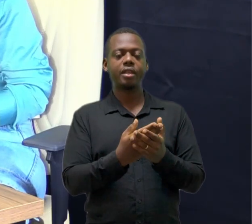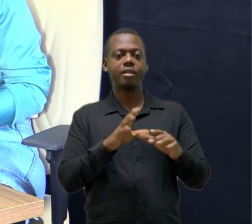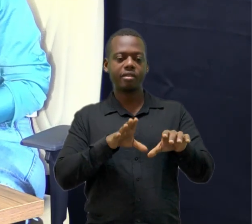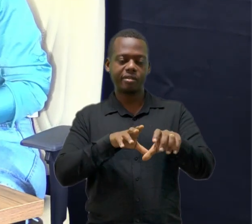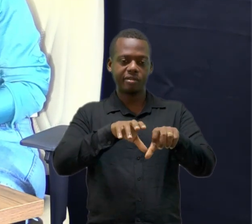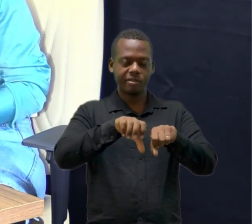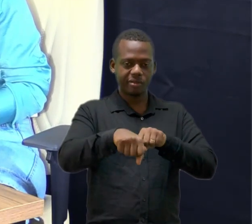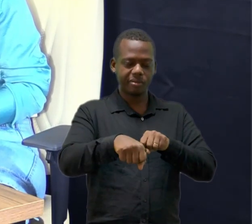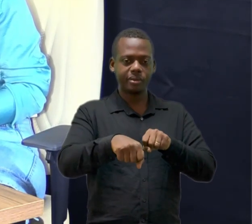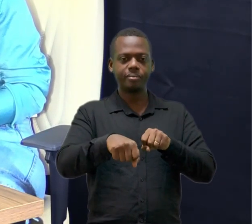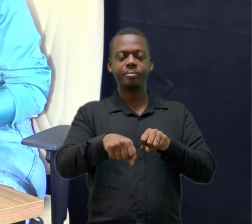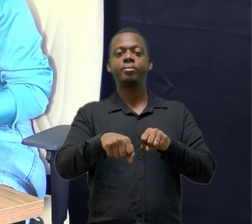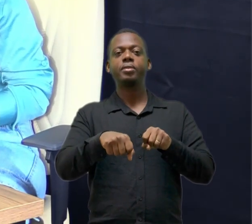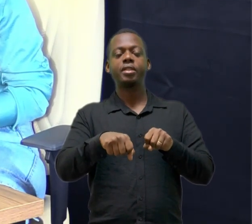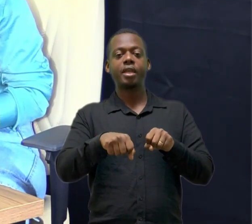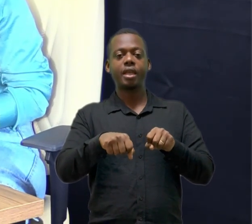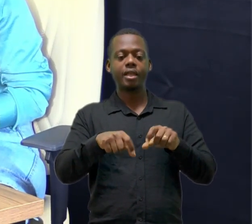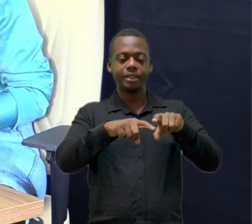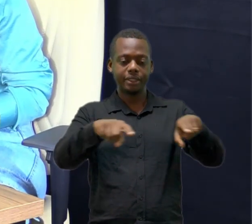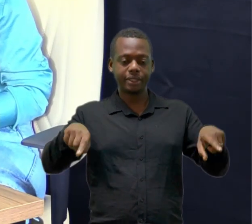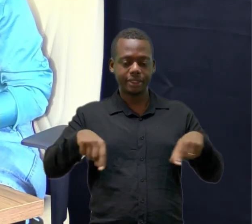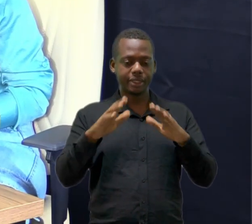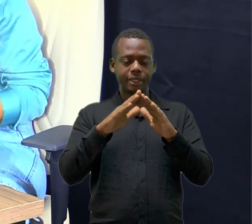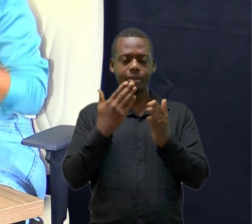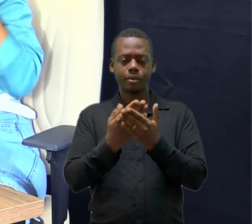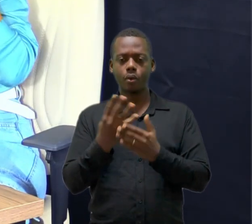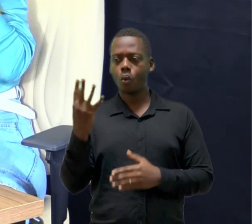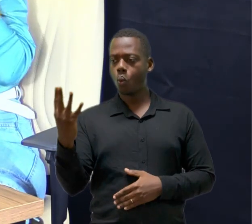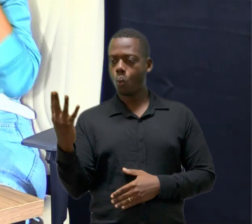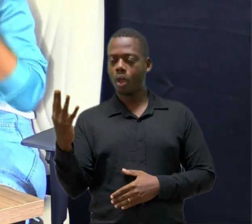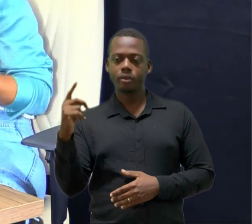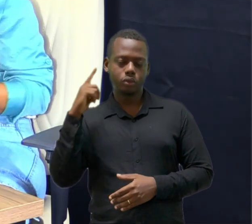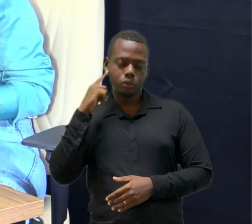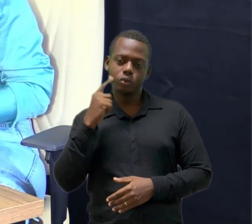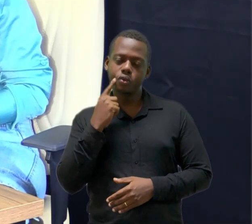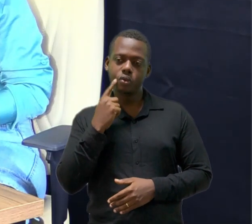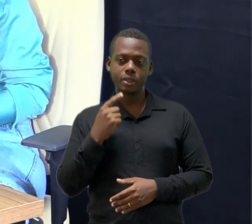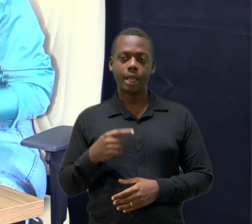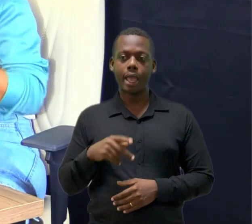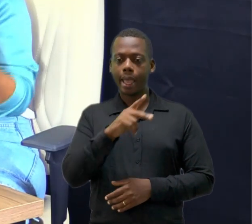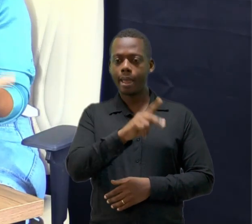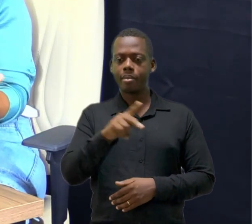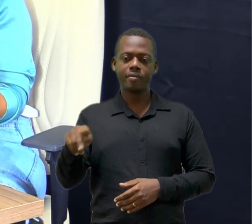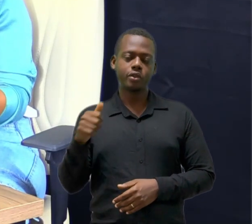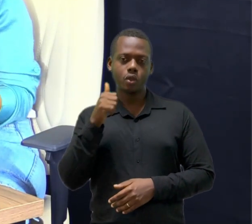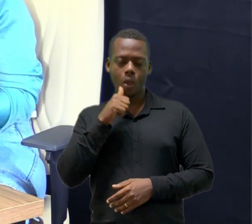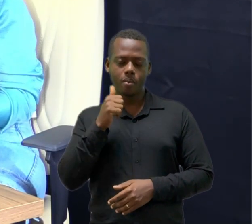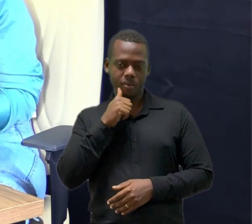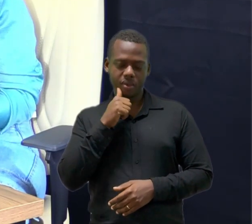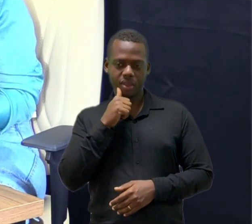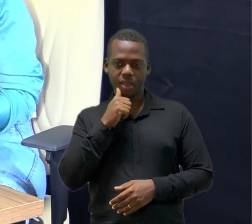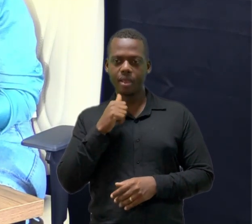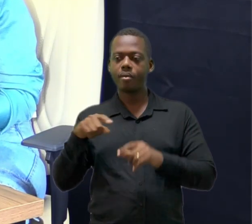magistério. E aí, quando eu fui atuar em uma sala de aula, tinham 4 surdos. E a professora, na época, na verdade, era